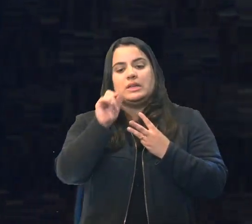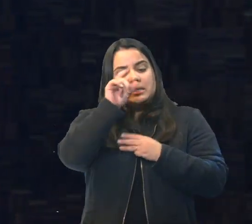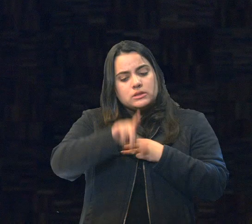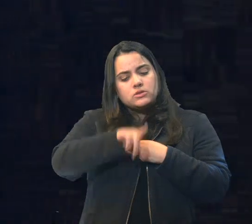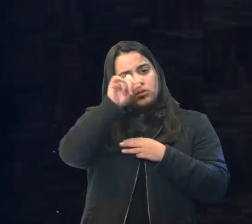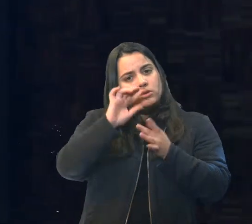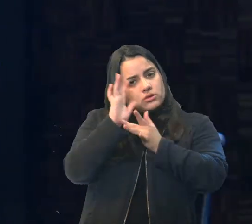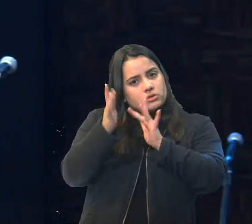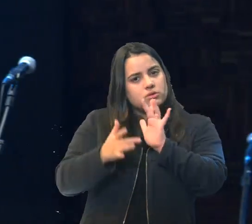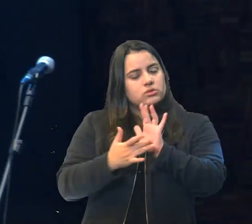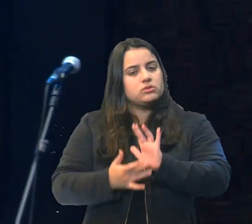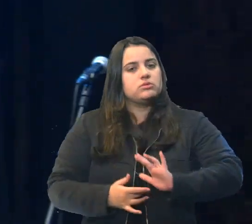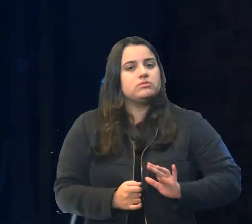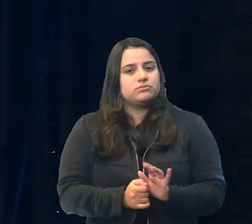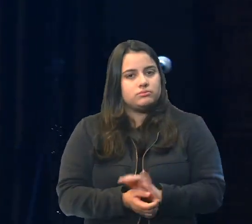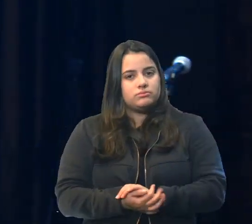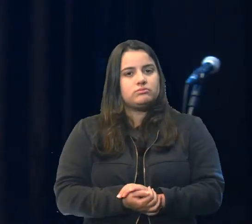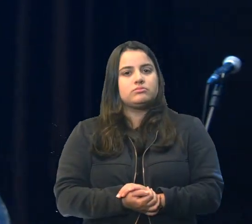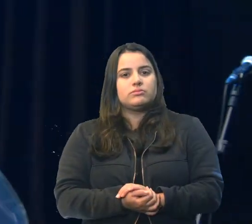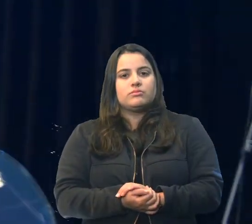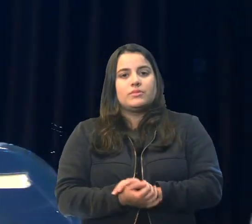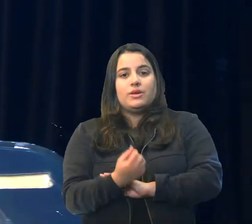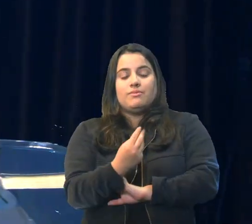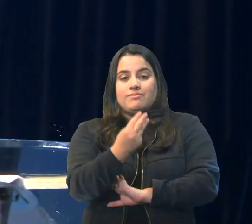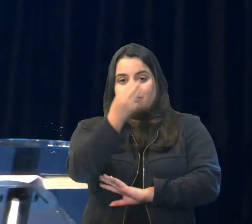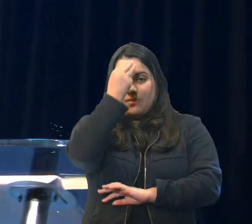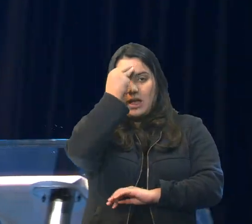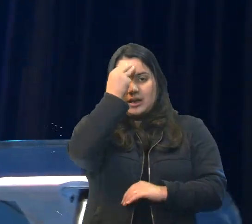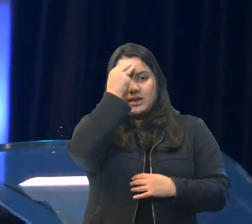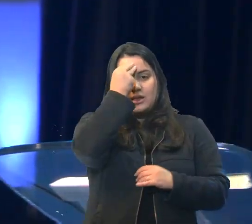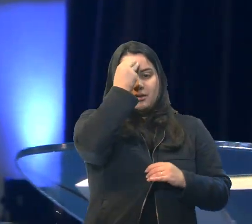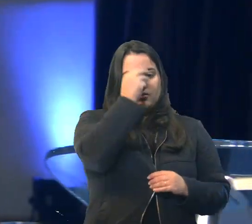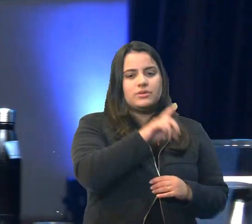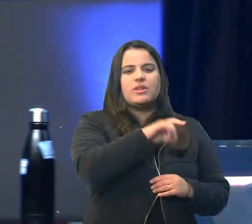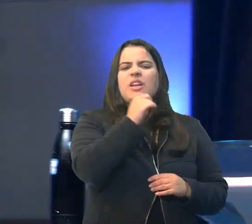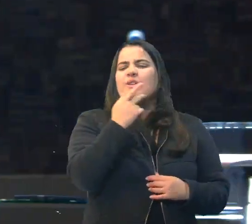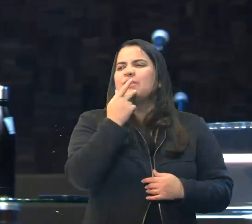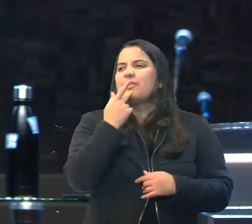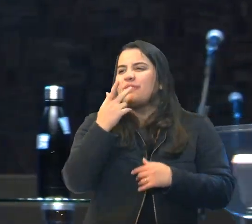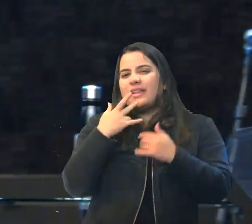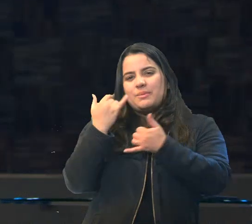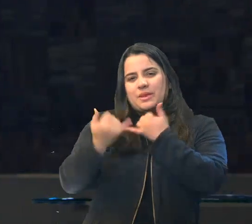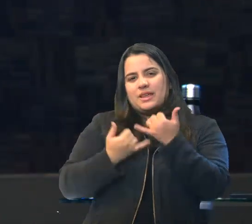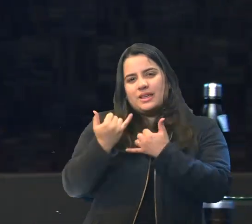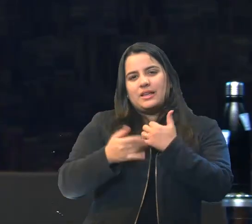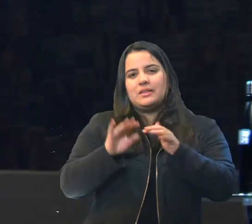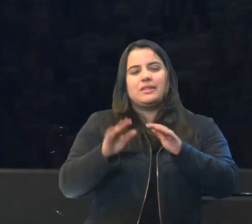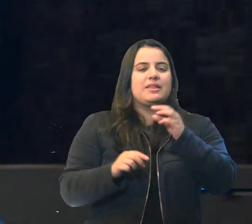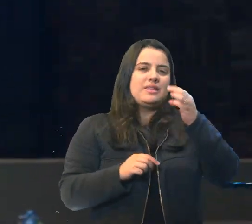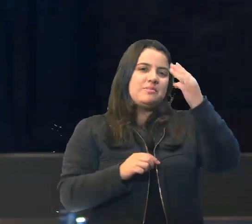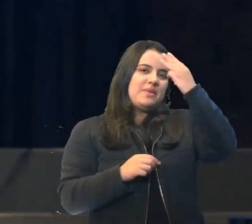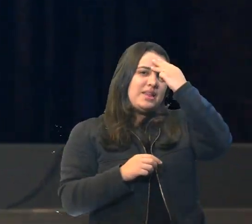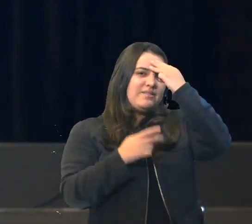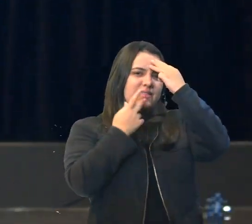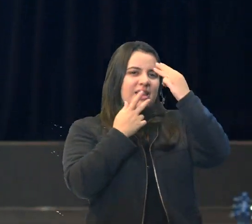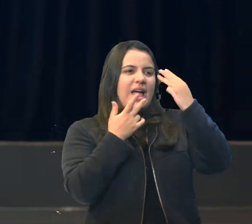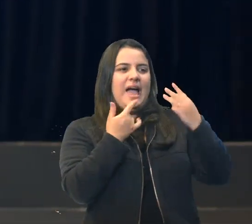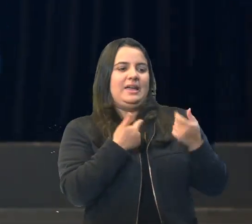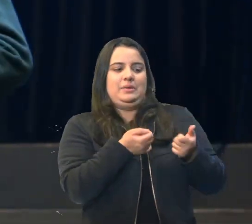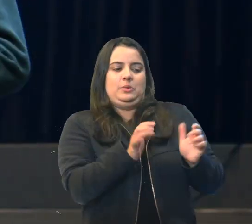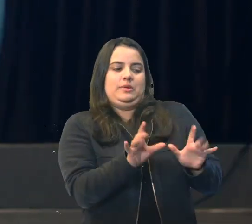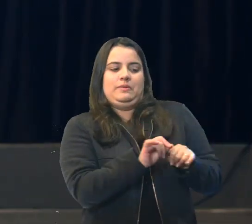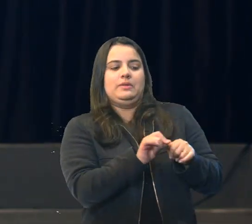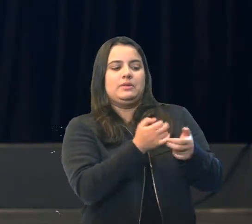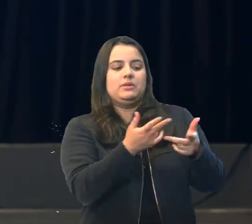boa parte. Maria foi intencional. Eu sei que eu falei brincando aqui que ela devia não ser chegada a uma louça. Mas isso